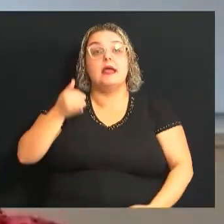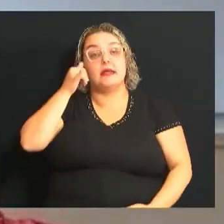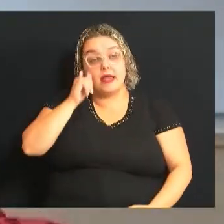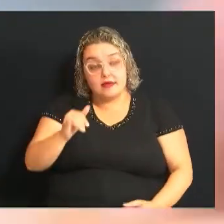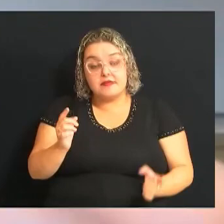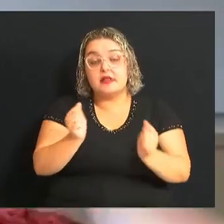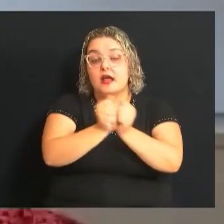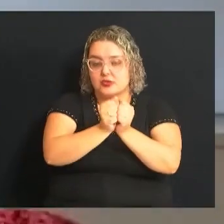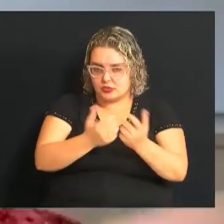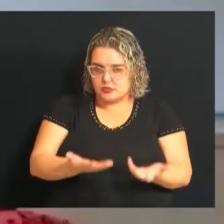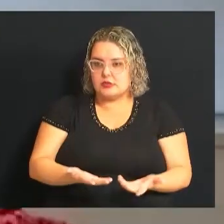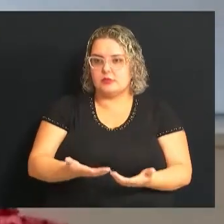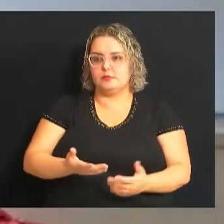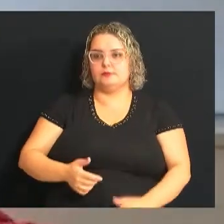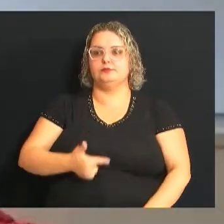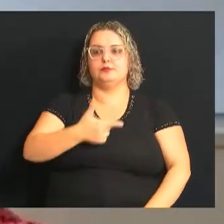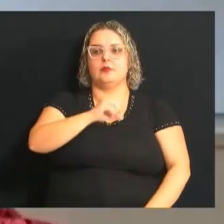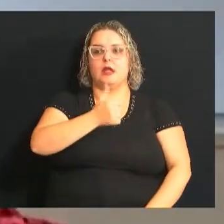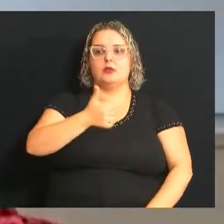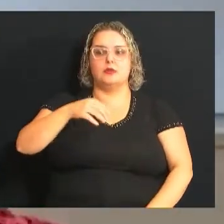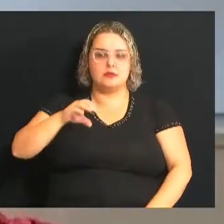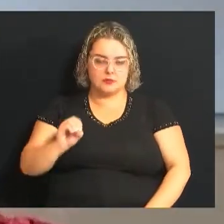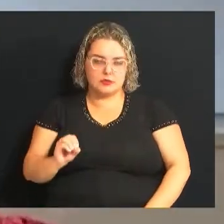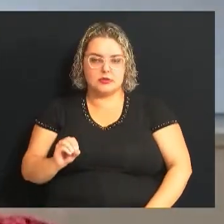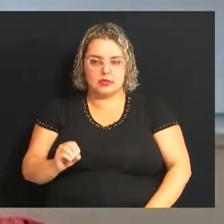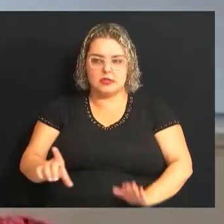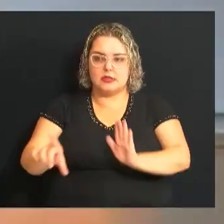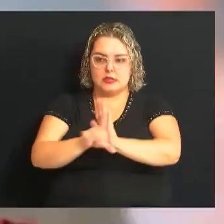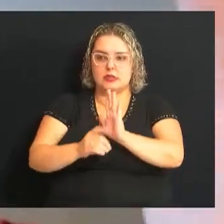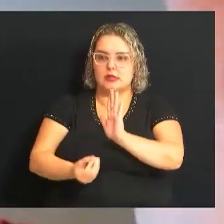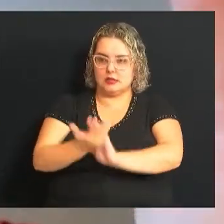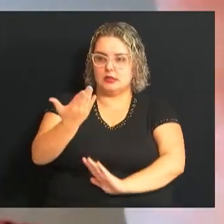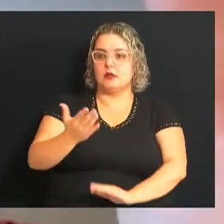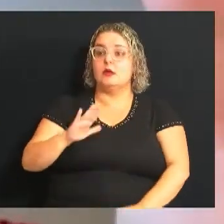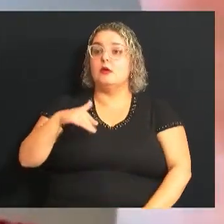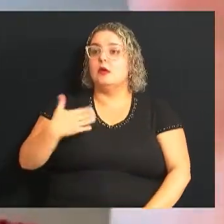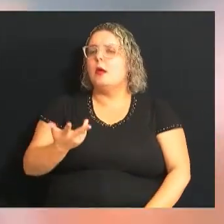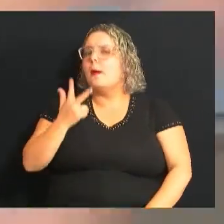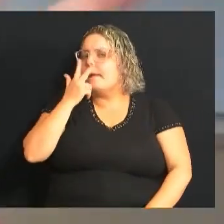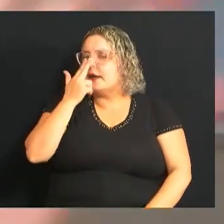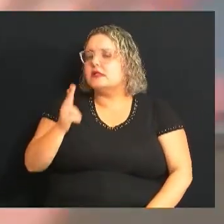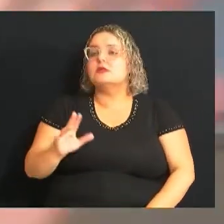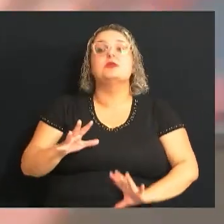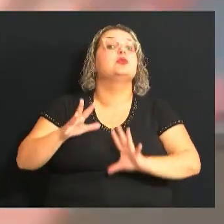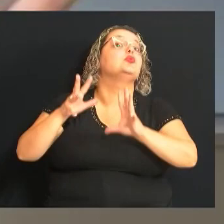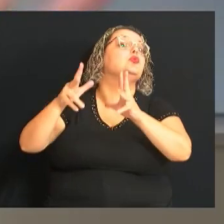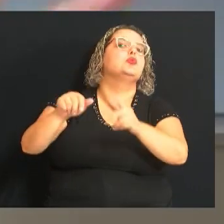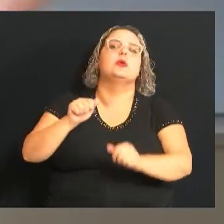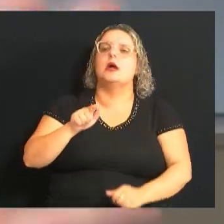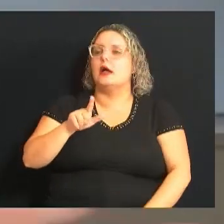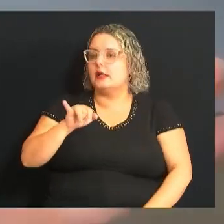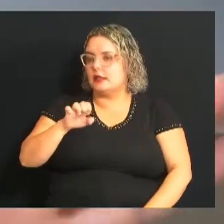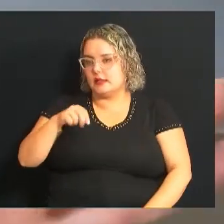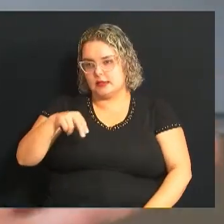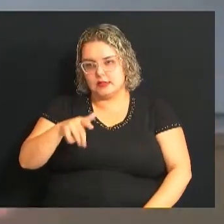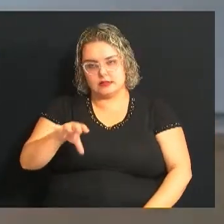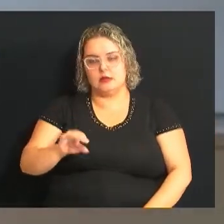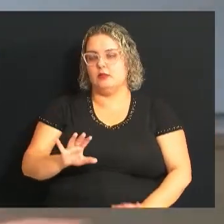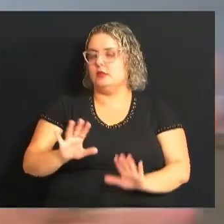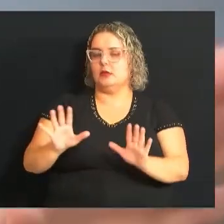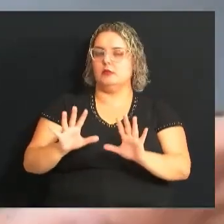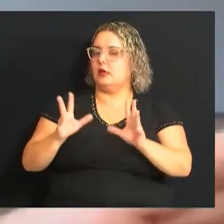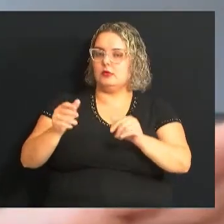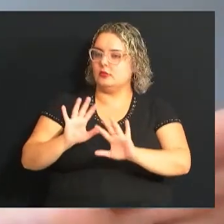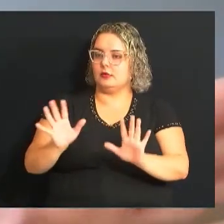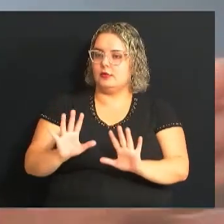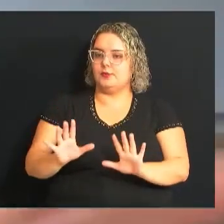de 2010, quando surgiu, parece que tudo virou alienação parental, e nem tudo. Né? Existe uma coisa que a gente chama